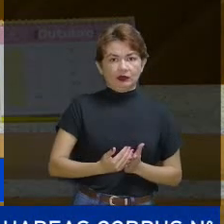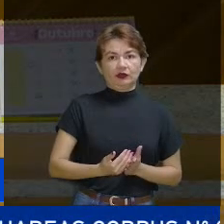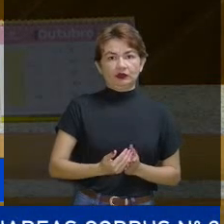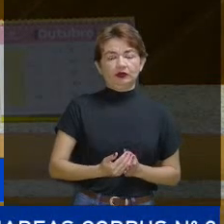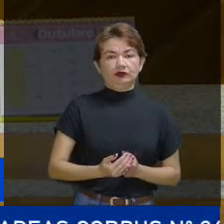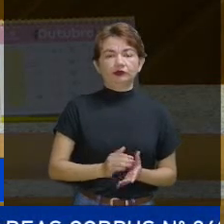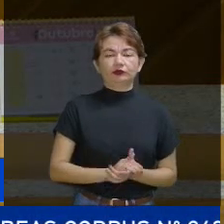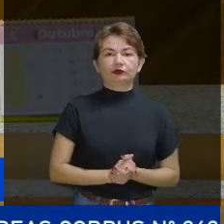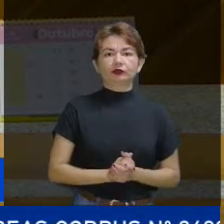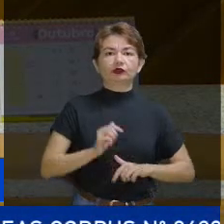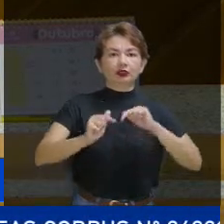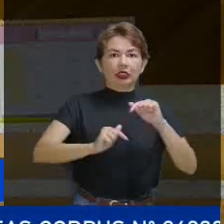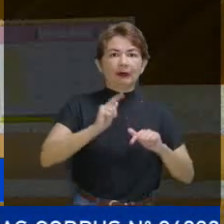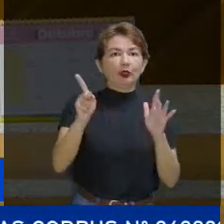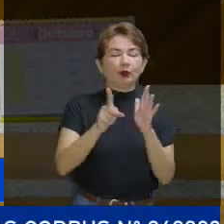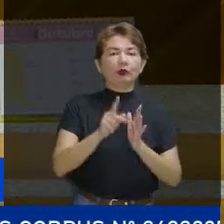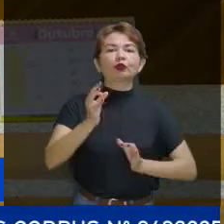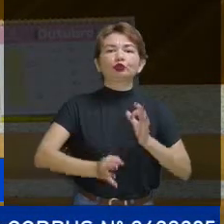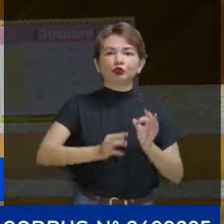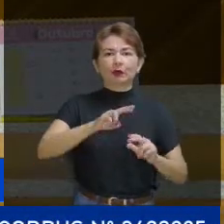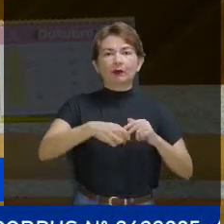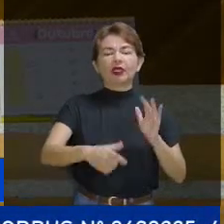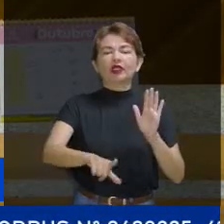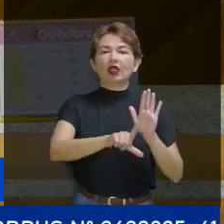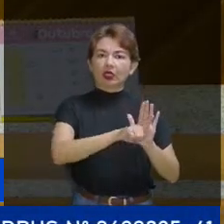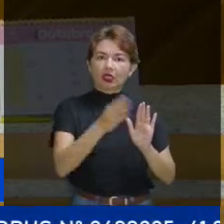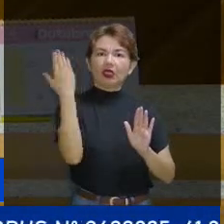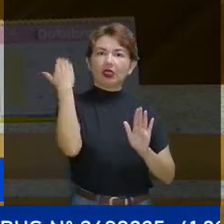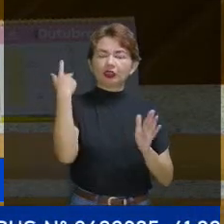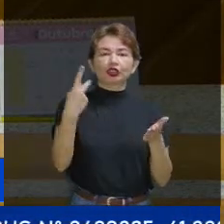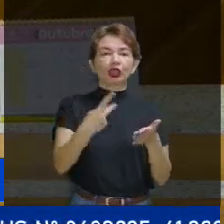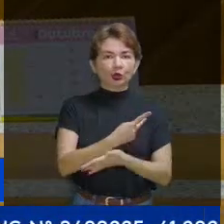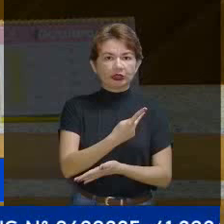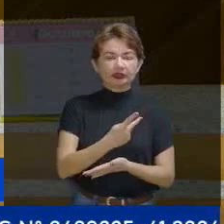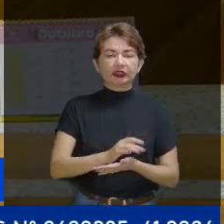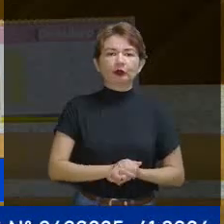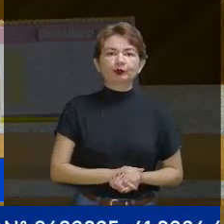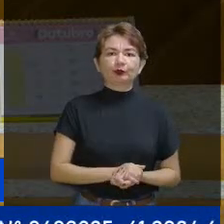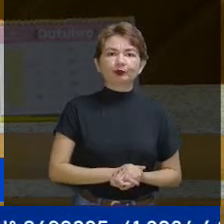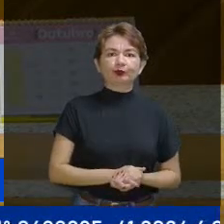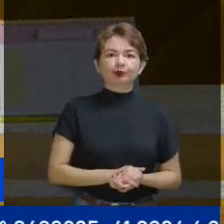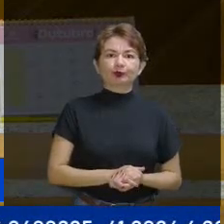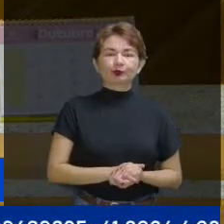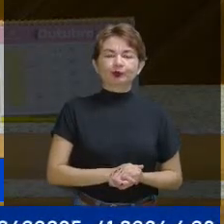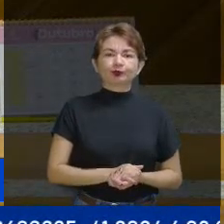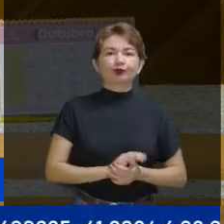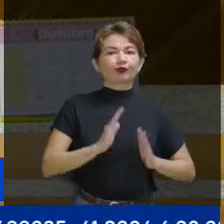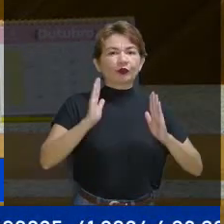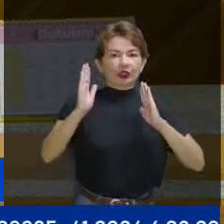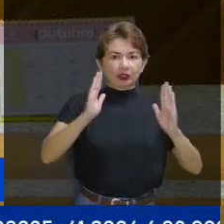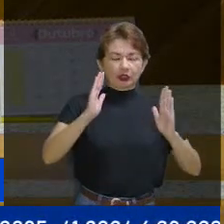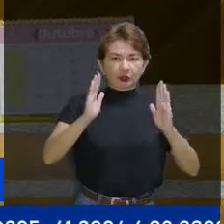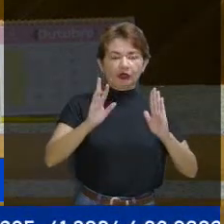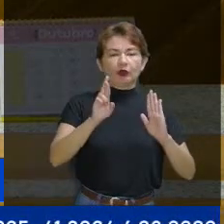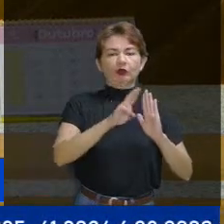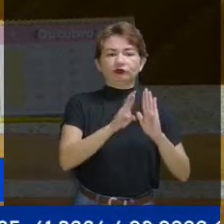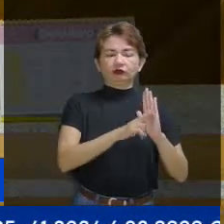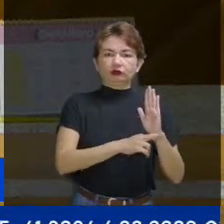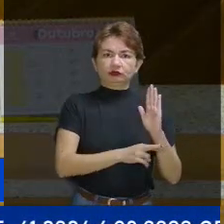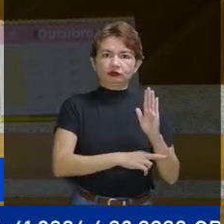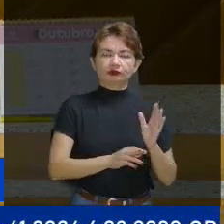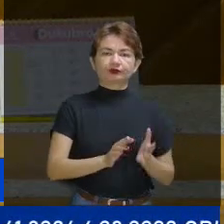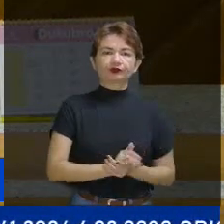que regra os atos jurídicos pela lei da época em que ocorreram, ou seja, ambos citaram tempus rege